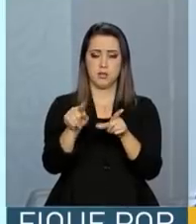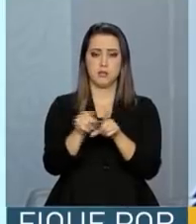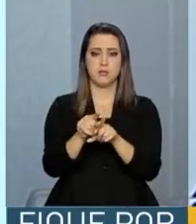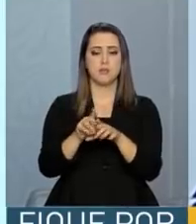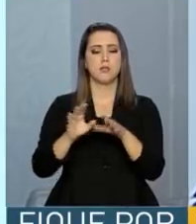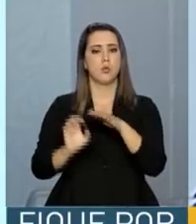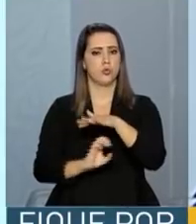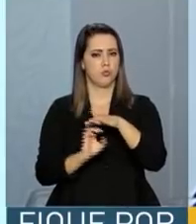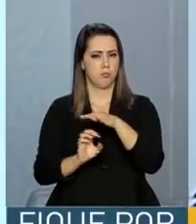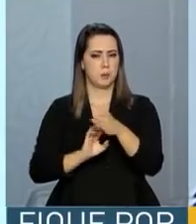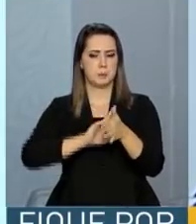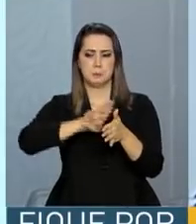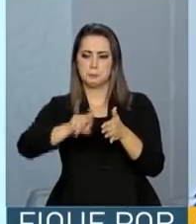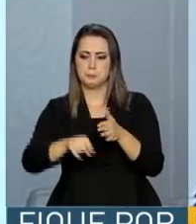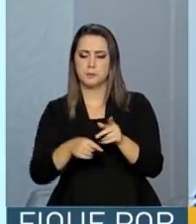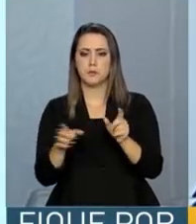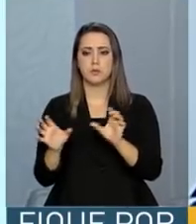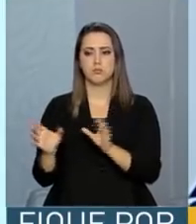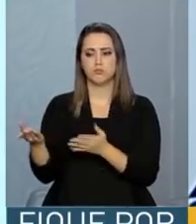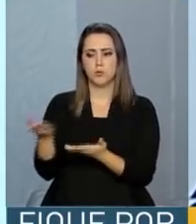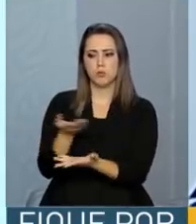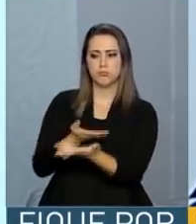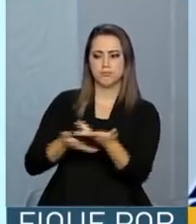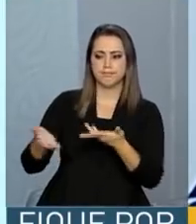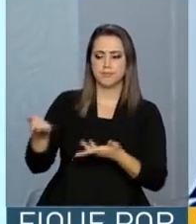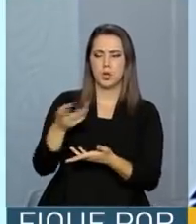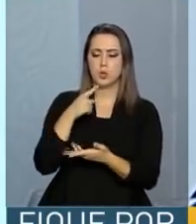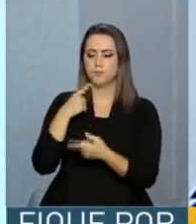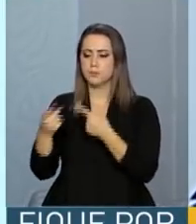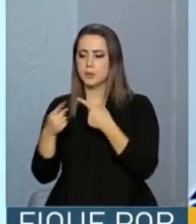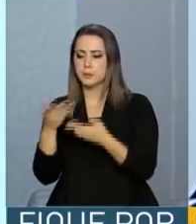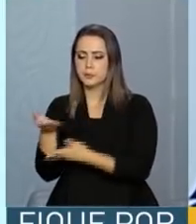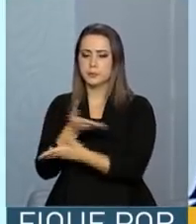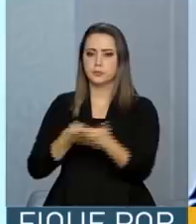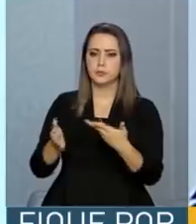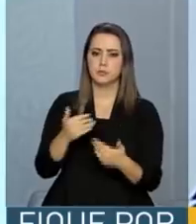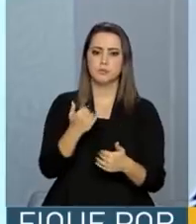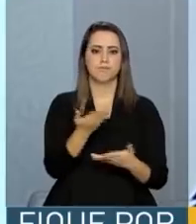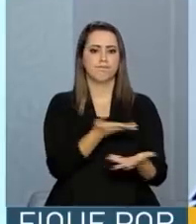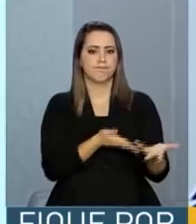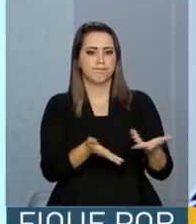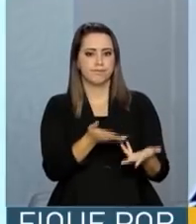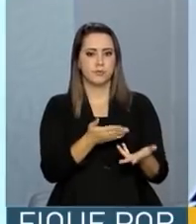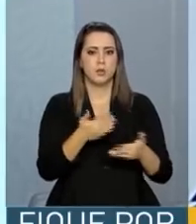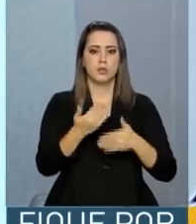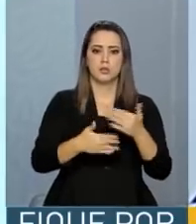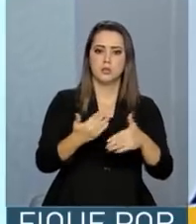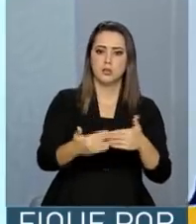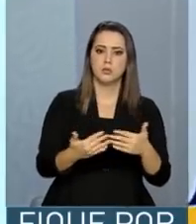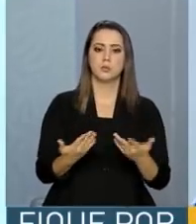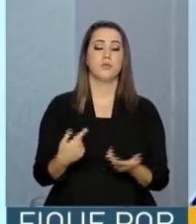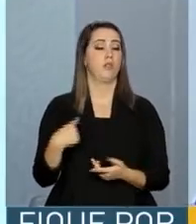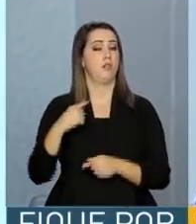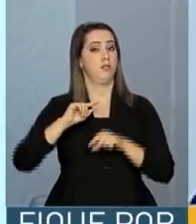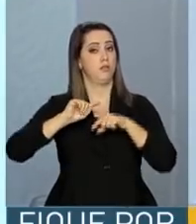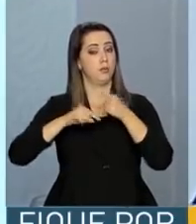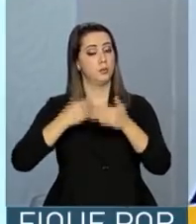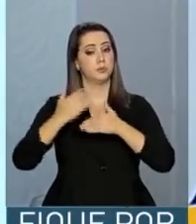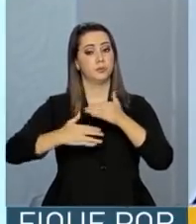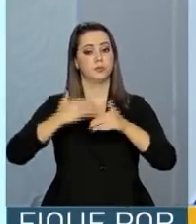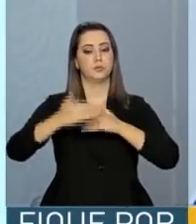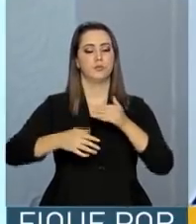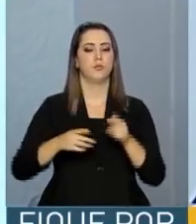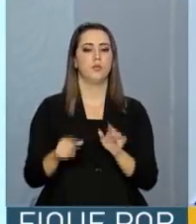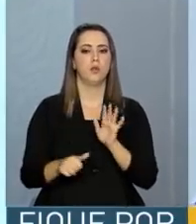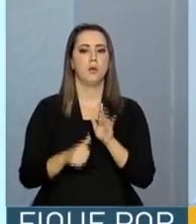com a sociedade e com isso nós avançamos enormemente tanto avançamos que o primeiro passo como sempre lembra também o